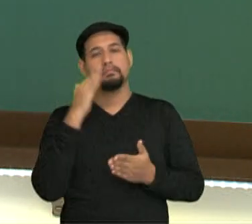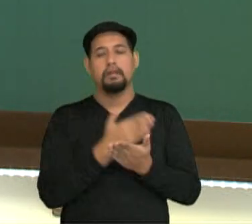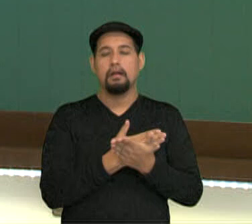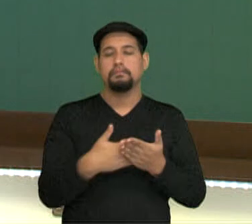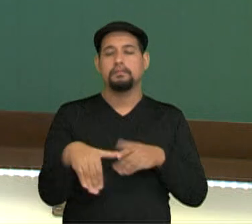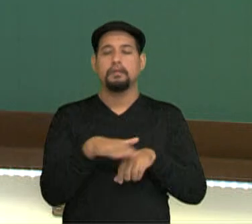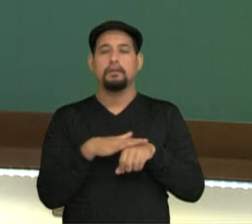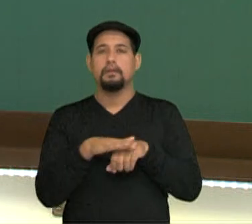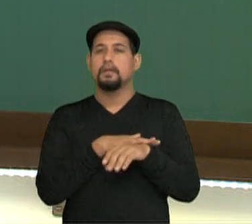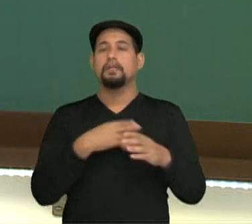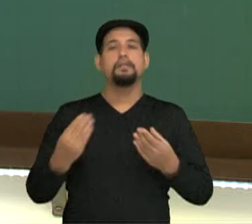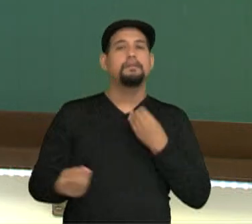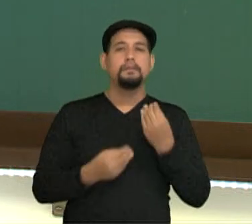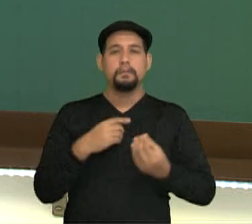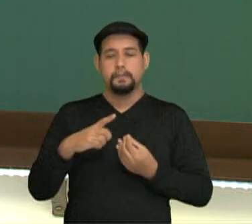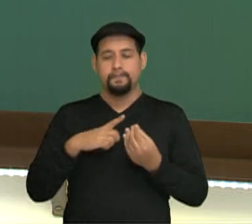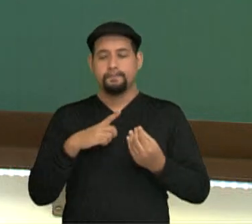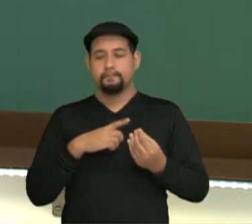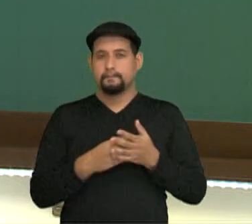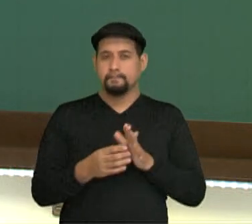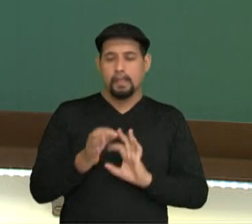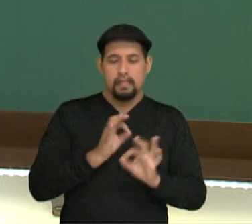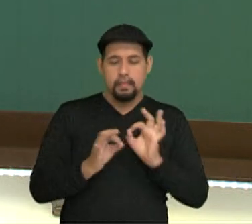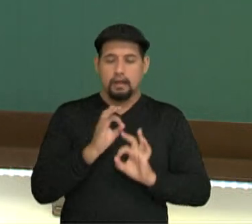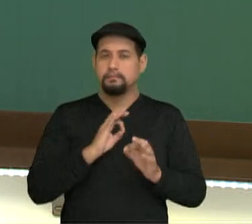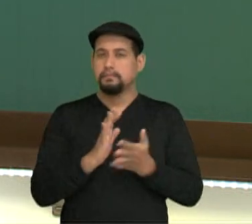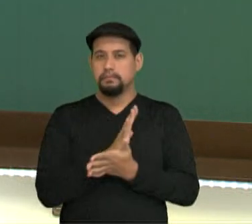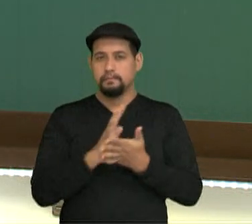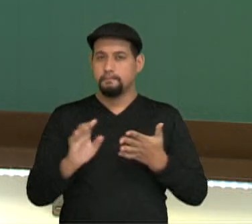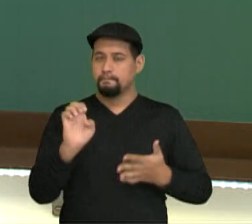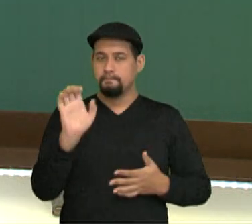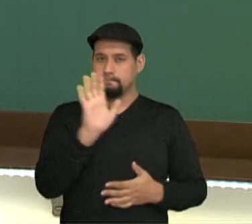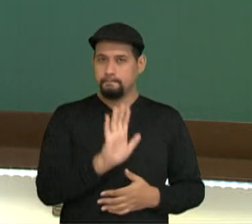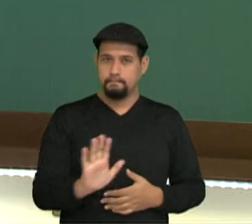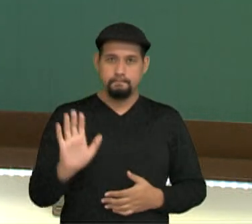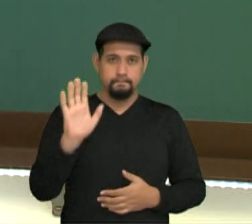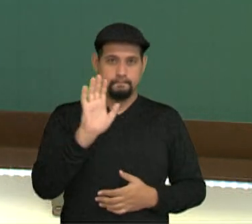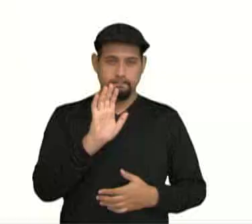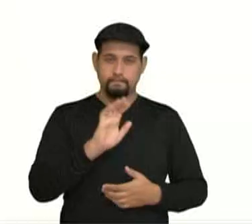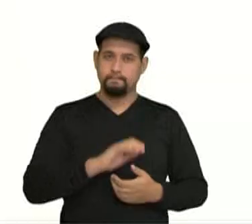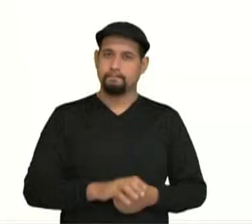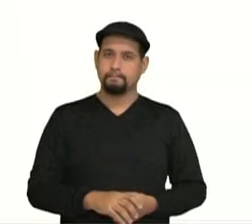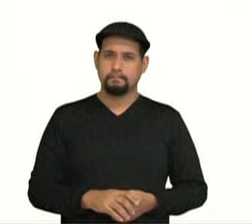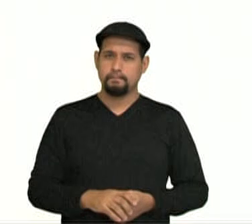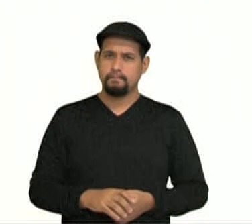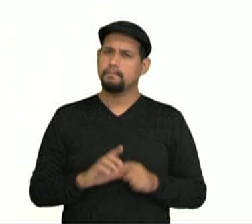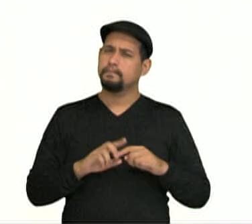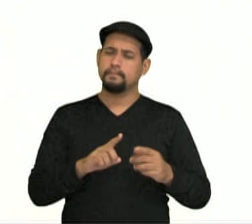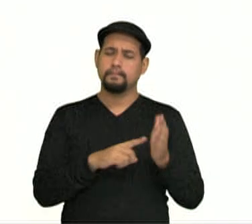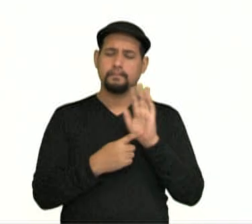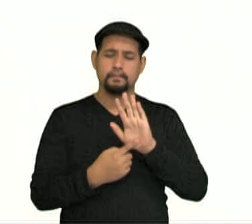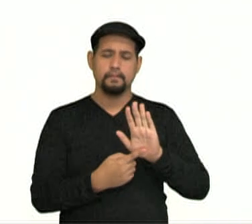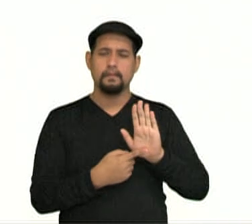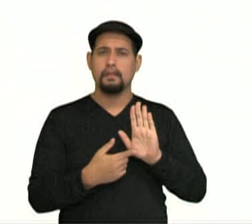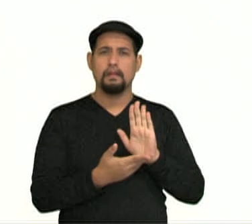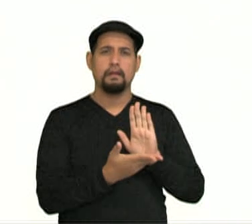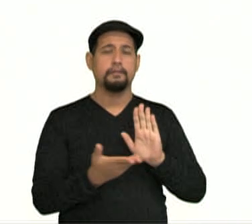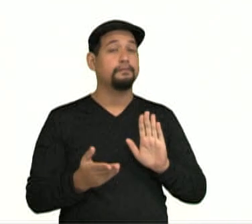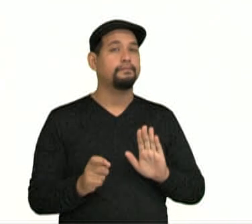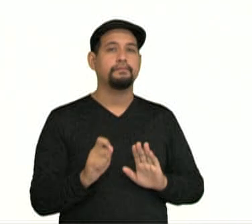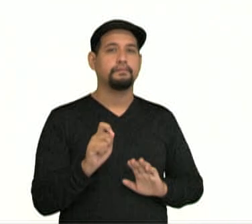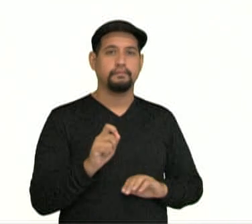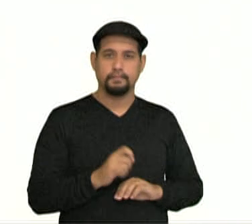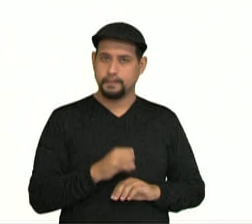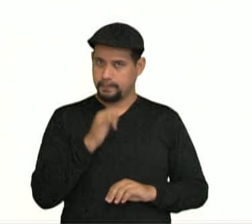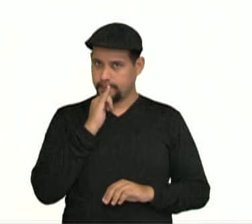como encontra-se moldada a superfície terrestre no continente europeu. E aqui eu já posso trazer para você também, ó, que